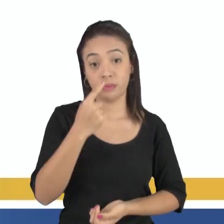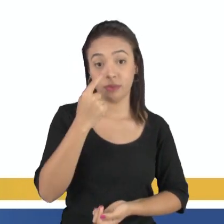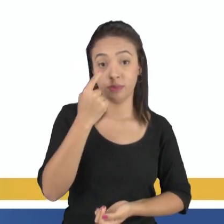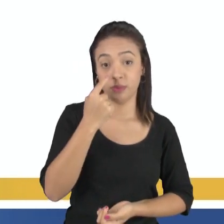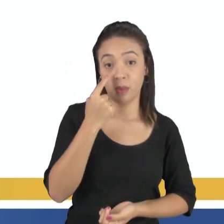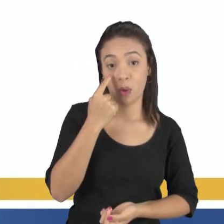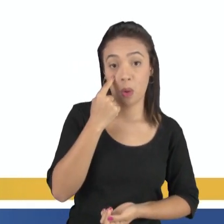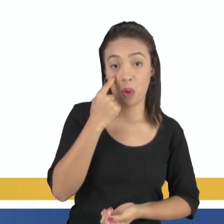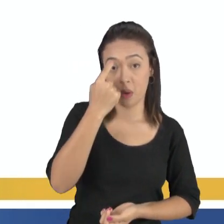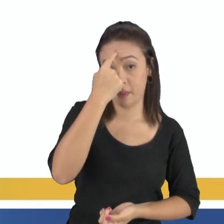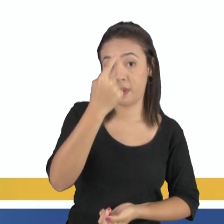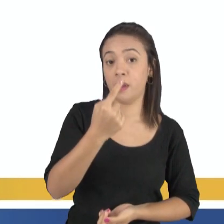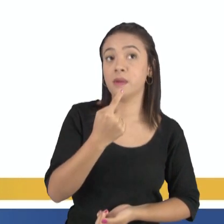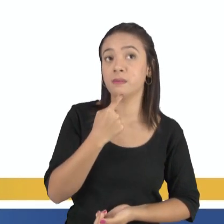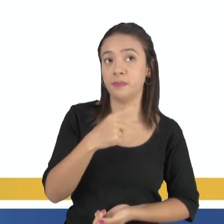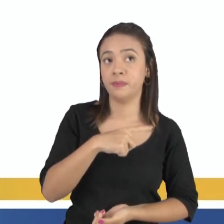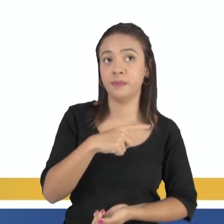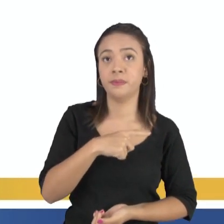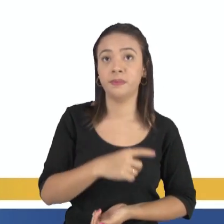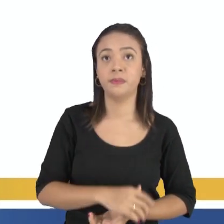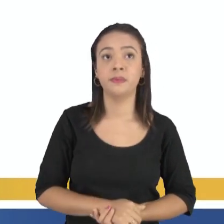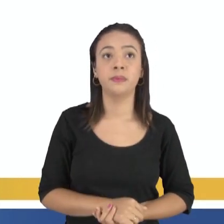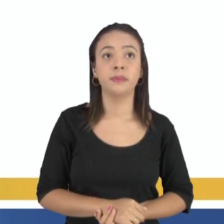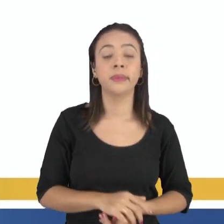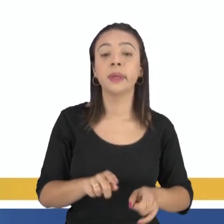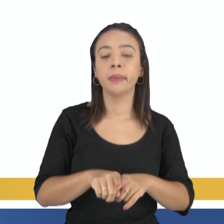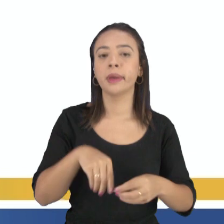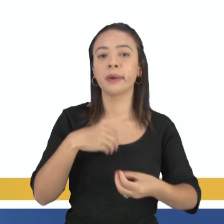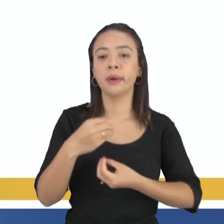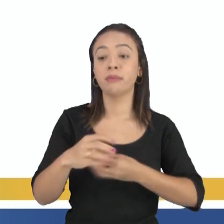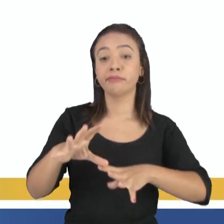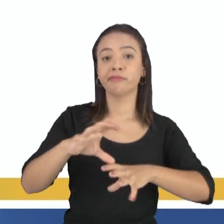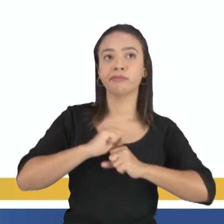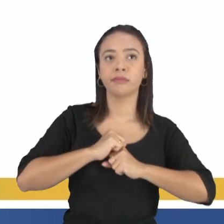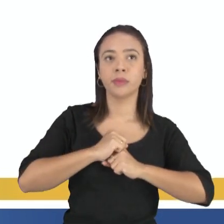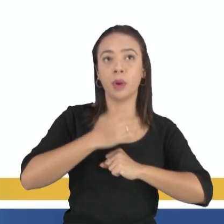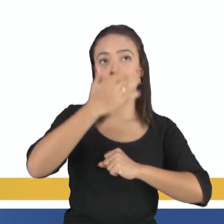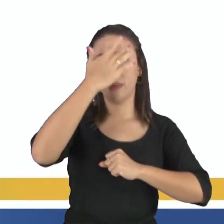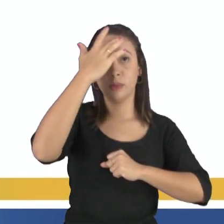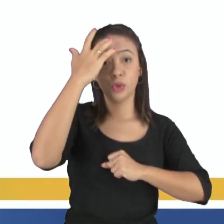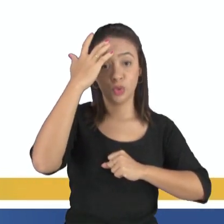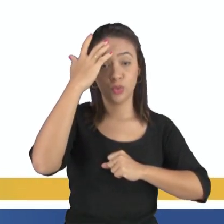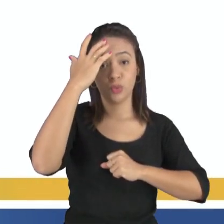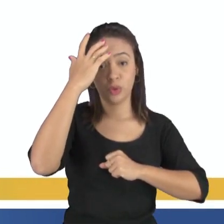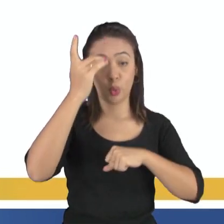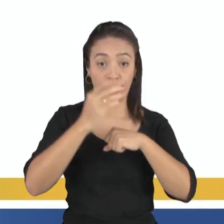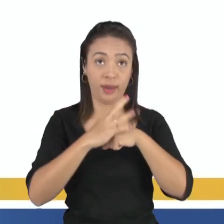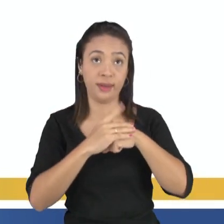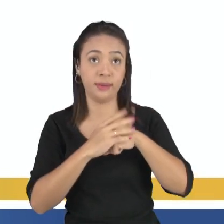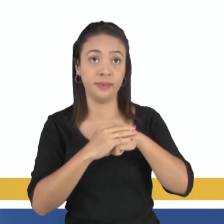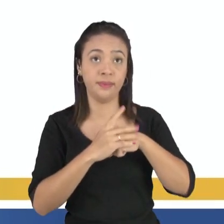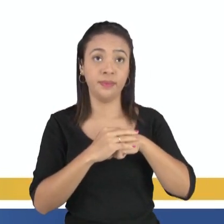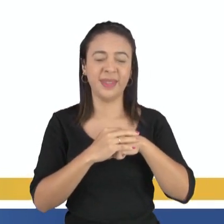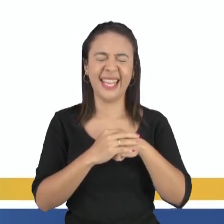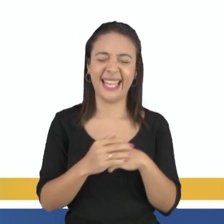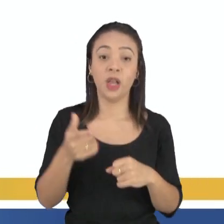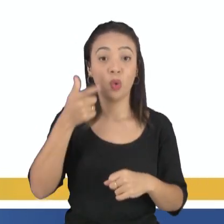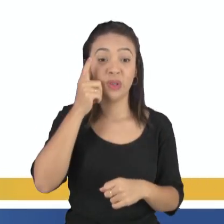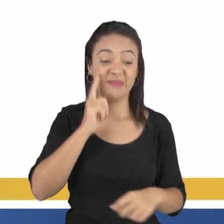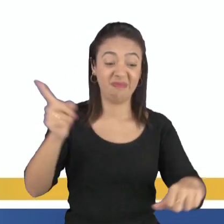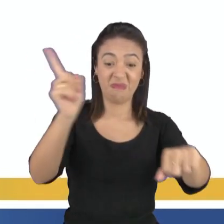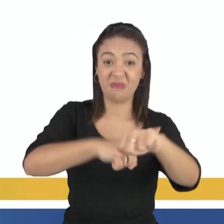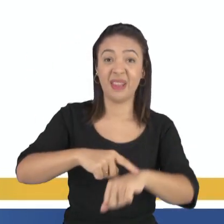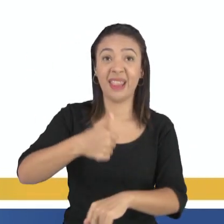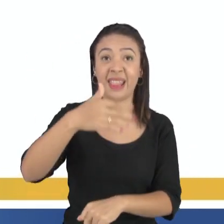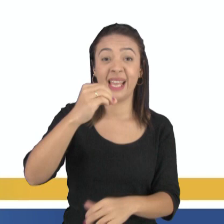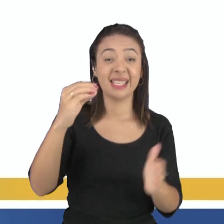imagem. Tudo bem? E aí o contágio, né? Uma pessoa bacilífera, ela infecta de 10 a